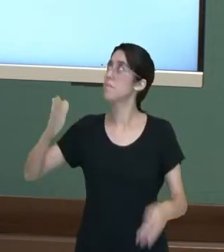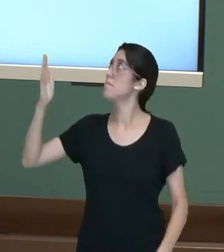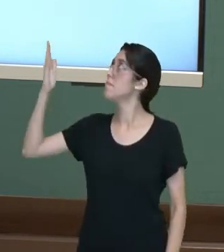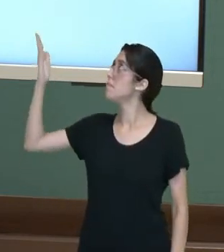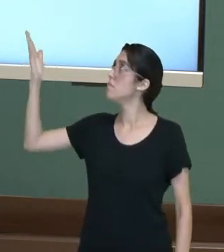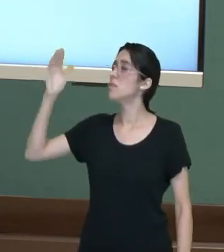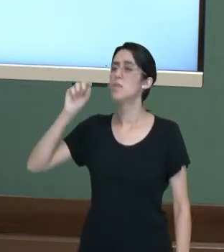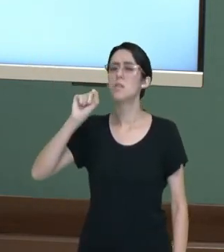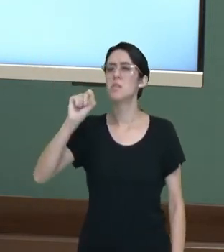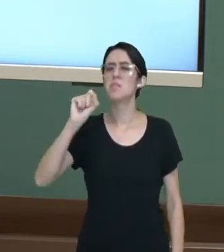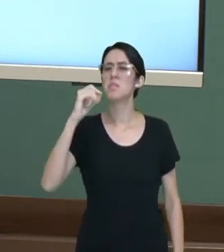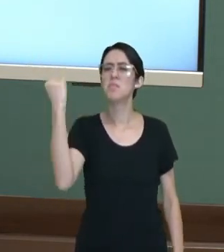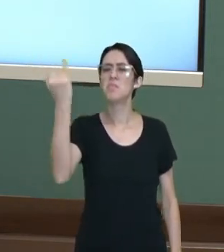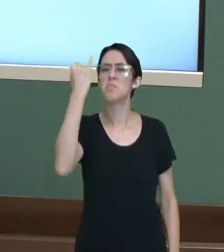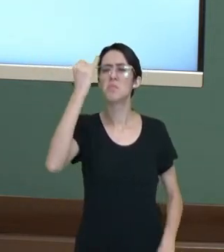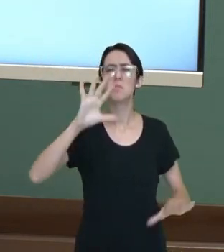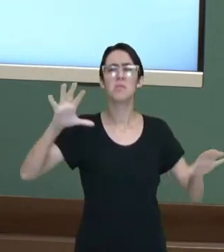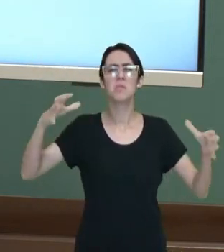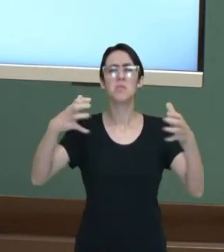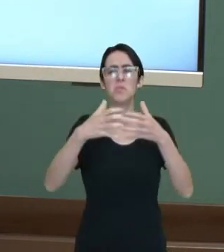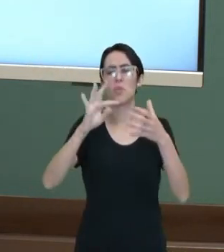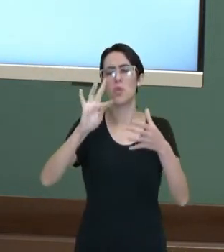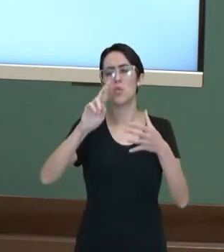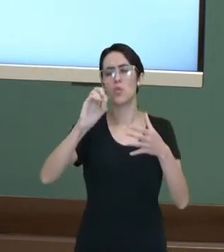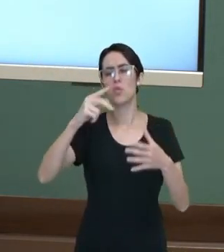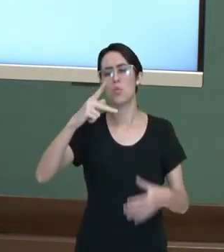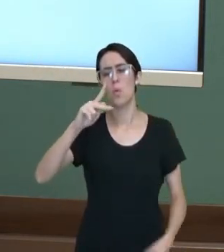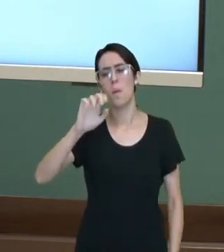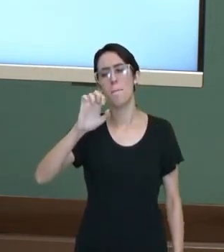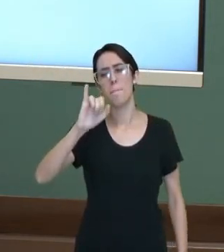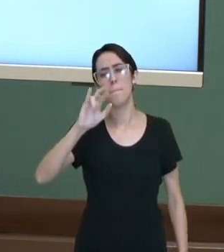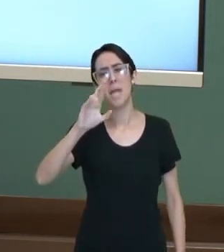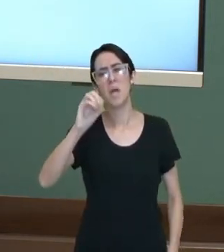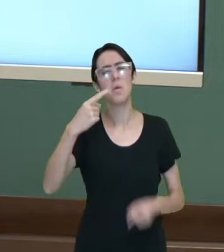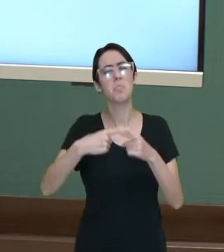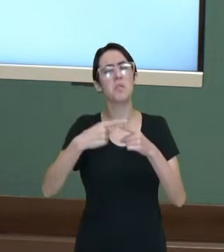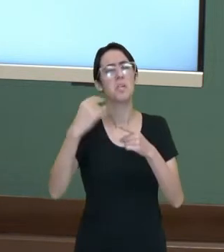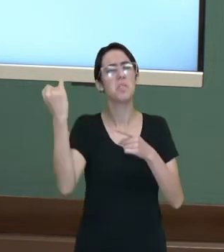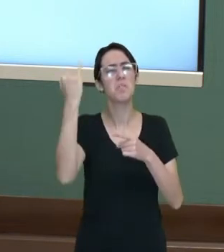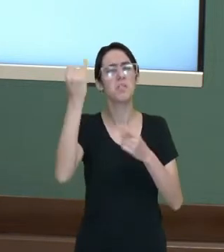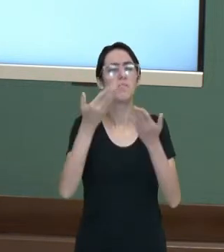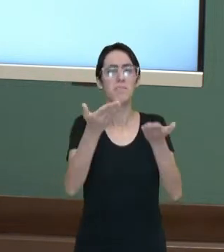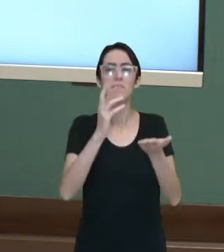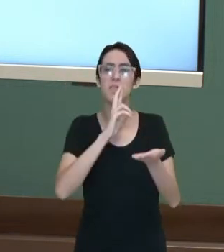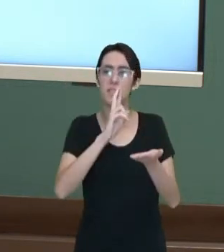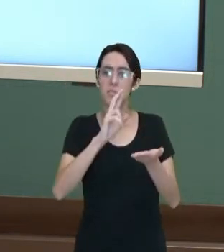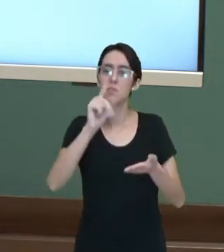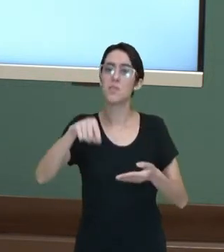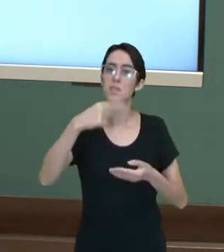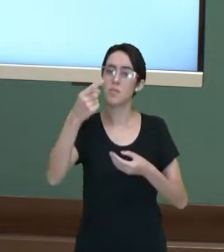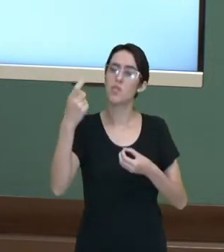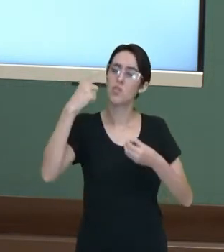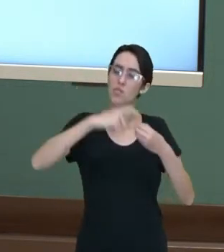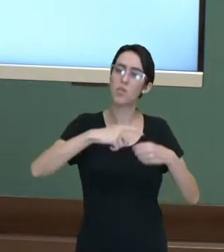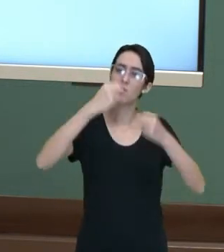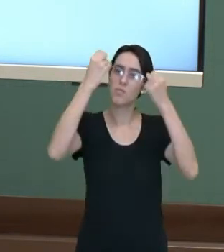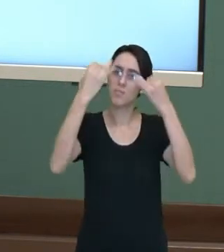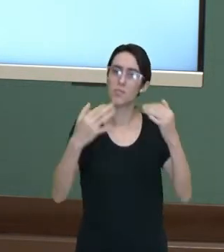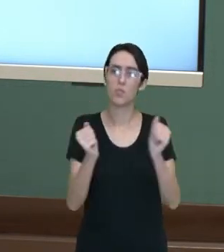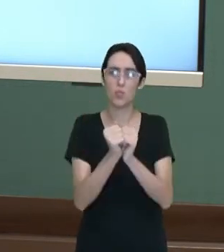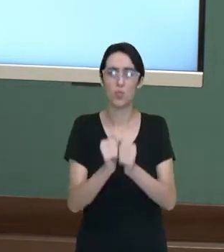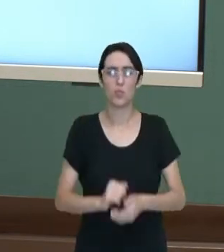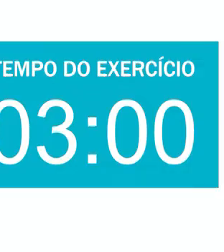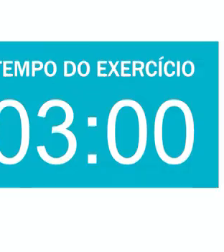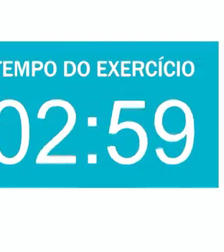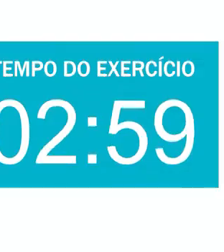a importância do movimento tropeiro para a história do Paraná? Responda a atividade e a gente volta para fazer a